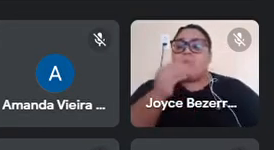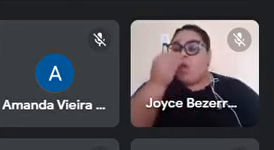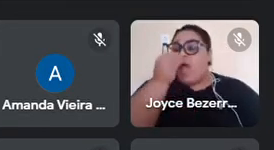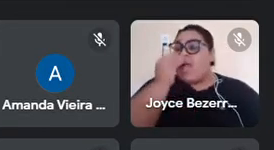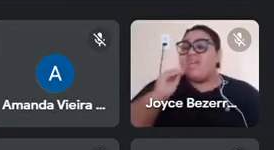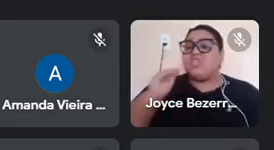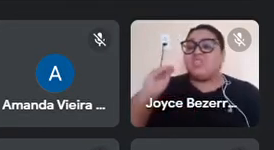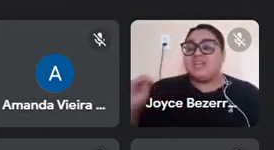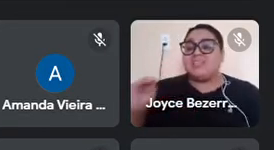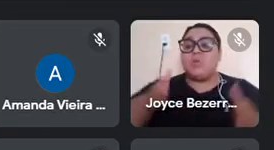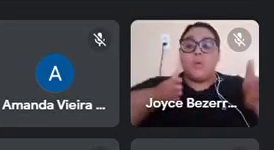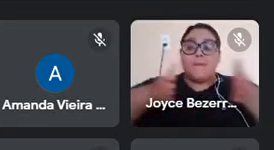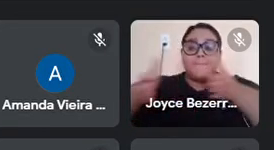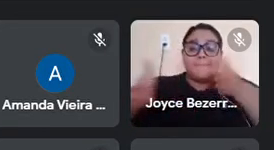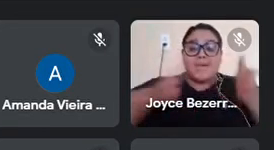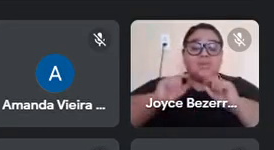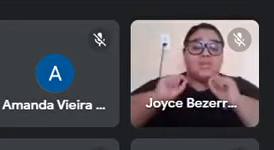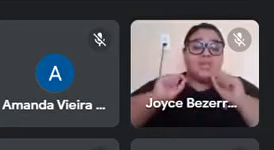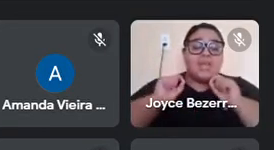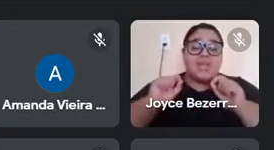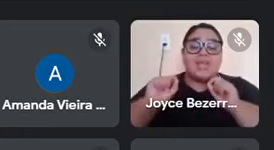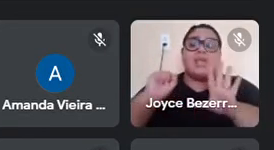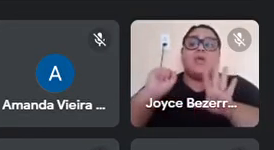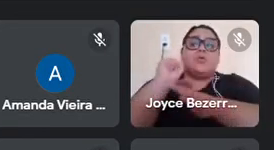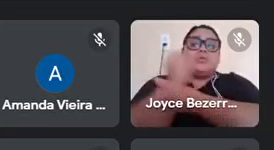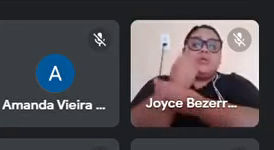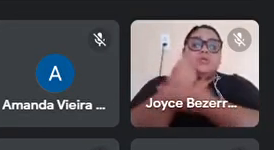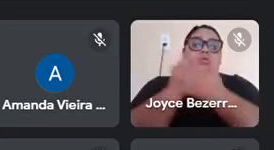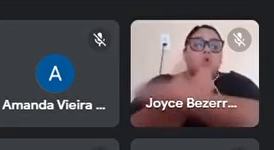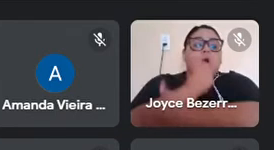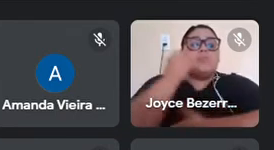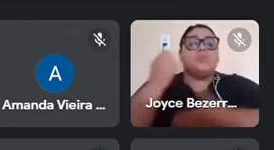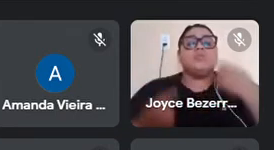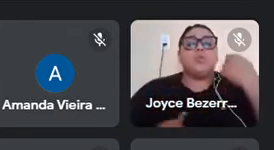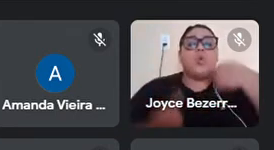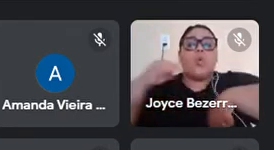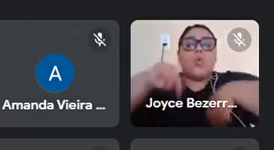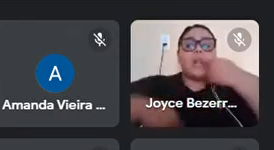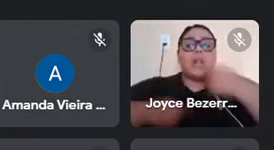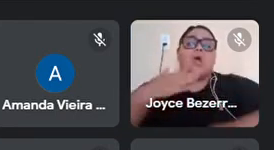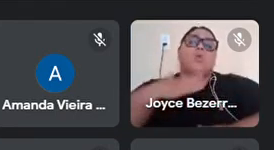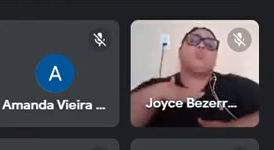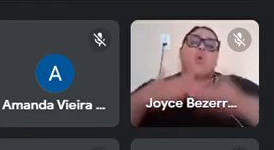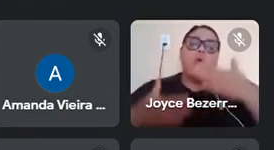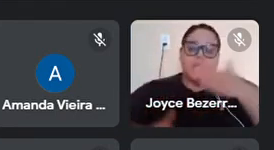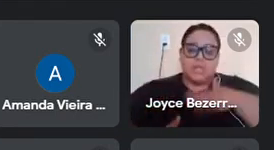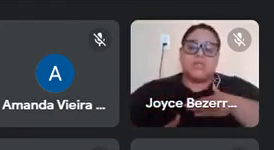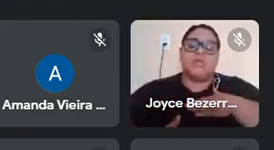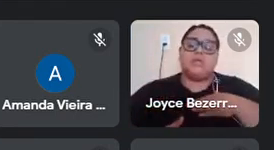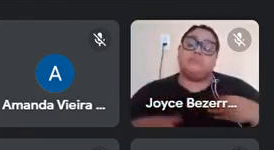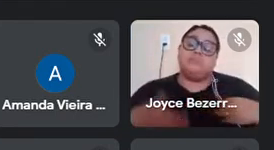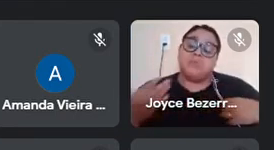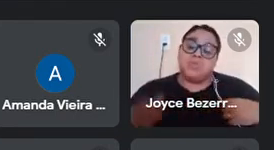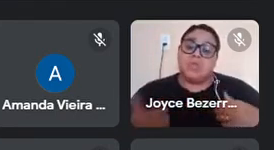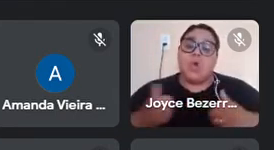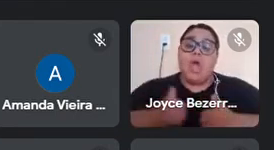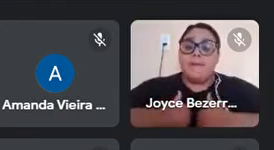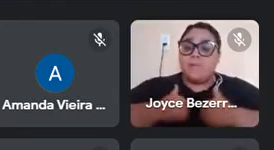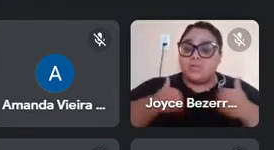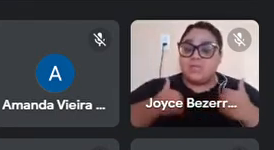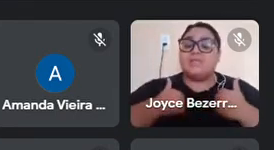certo período em que aqueles anticorpos prontos estão circulando no organismo. Enquanto a imunização